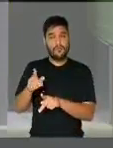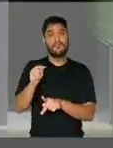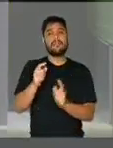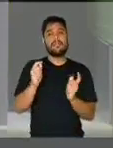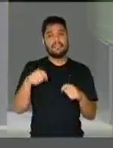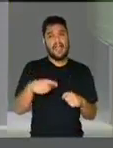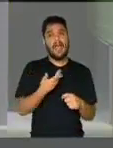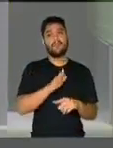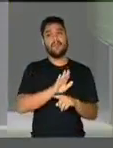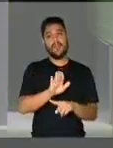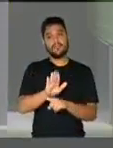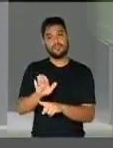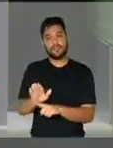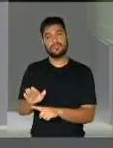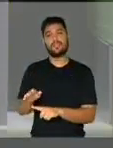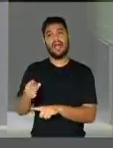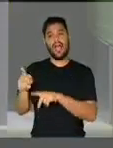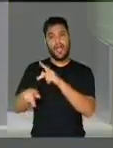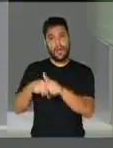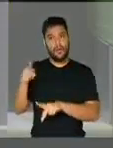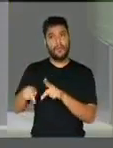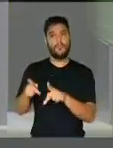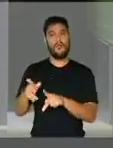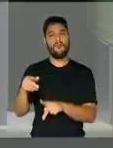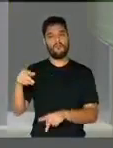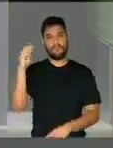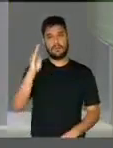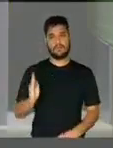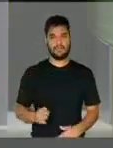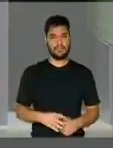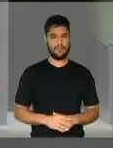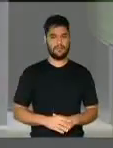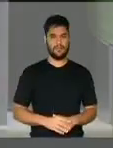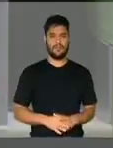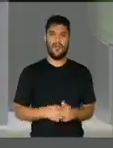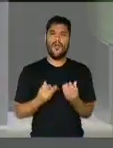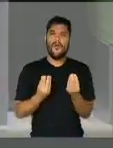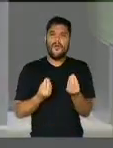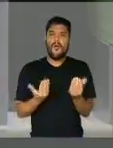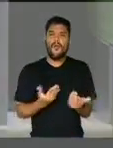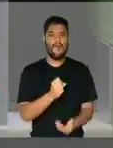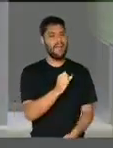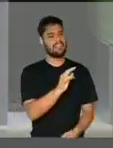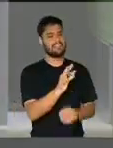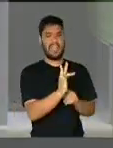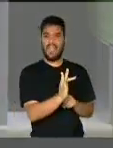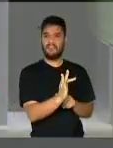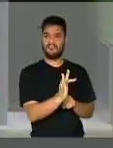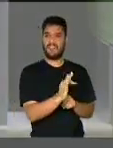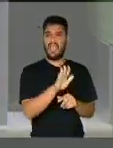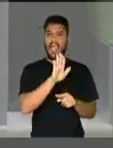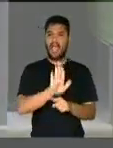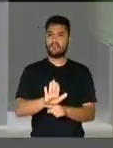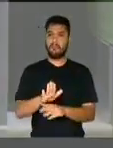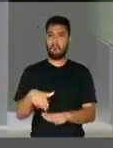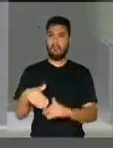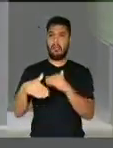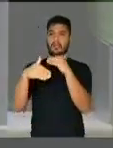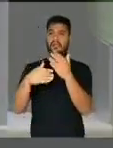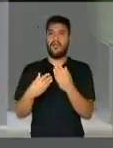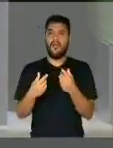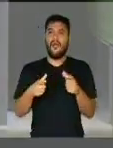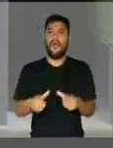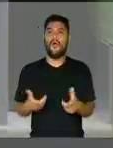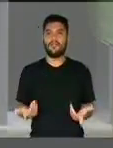histórico necessário para o povo e para o nosso país. Onde esse Supremo já deu salto? O Supremo esteve